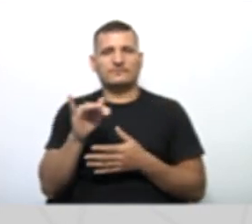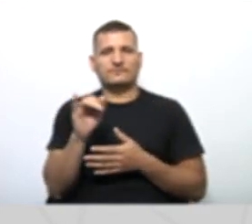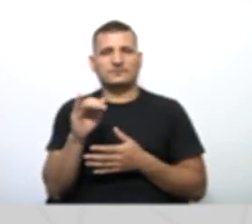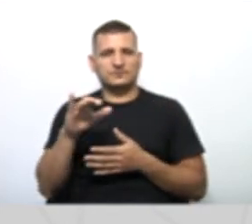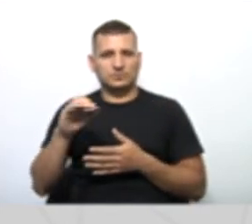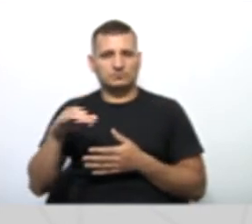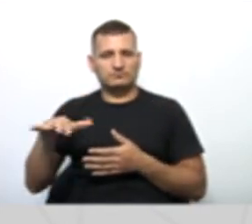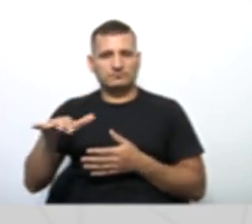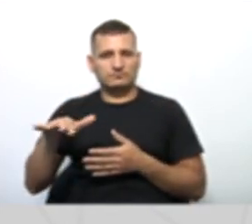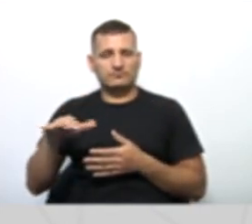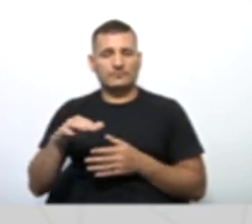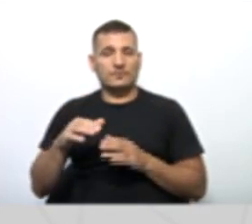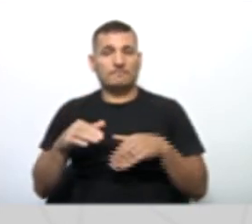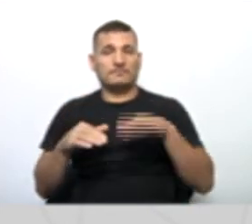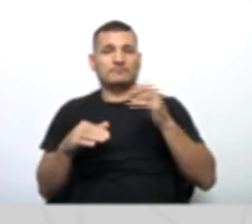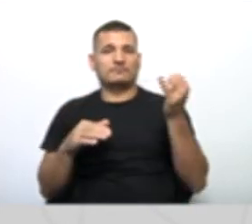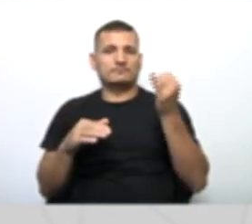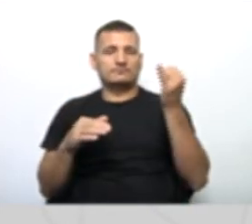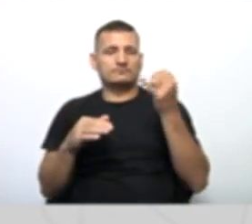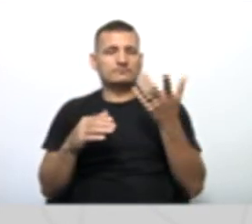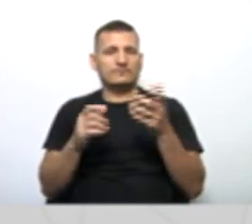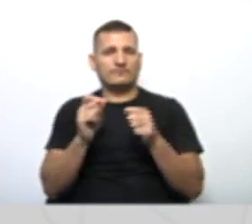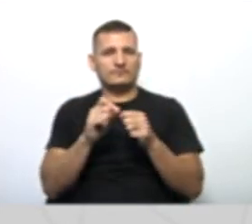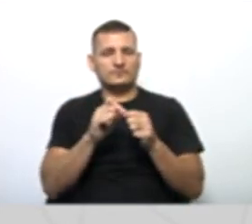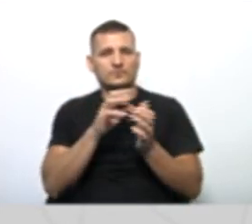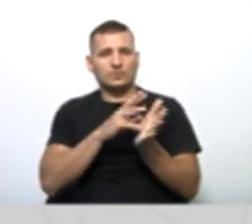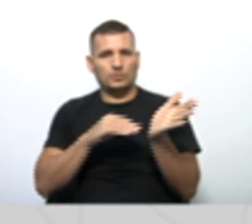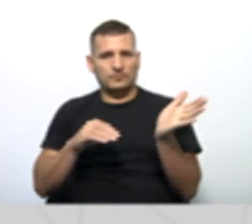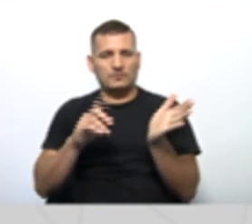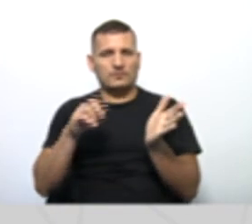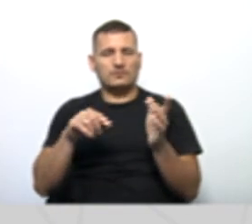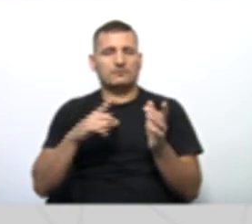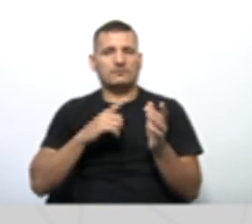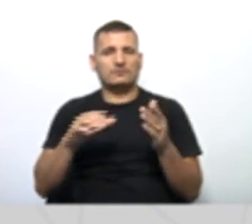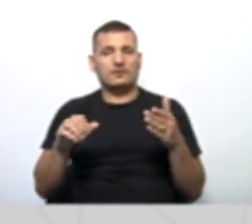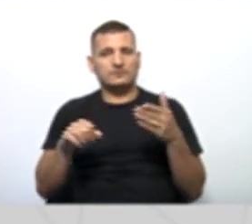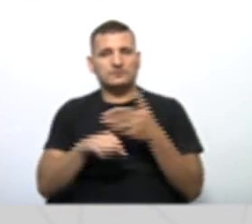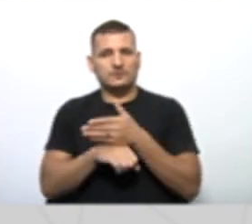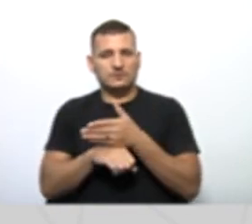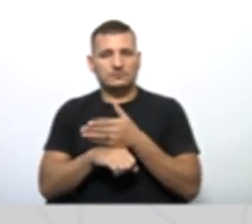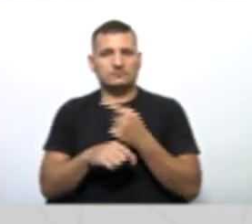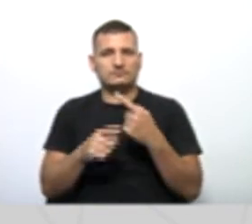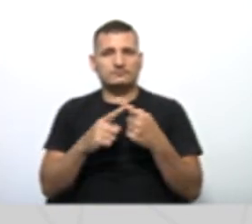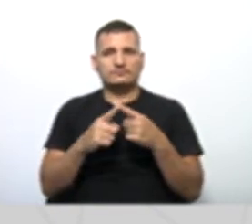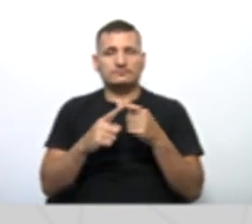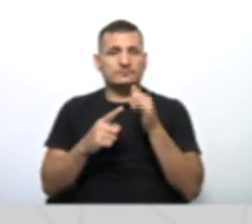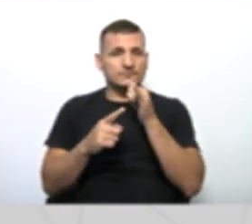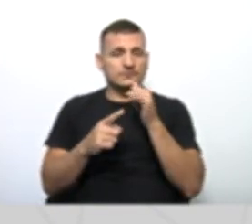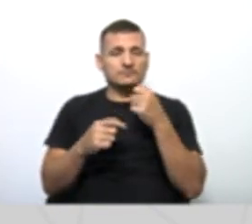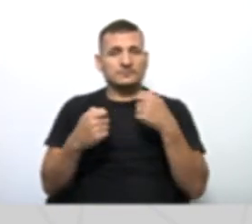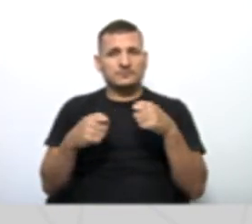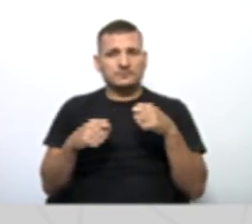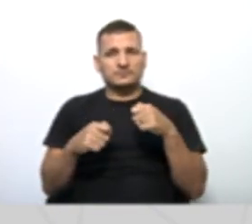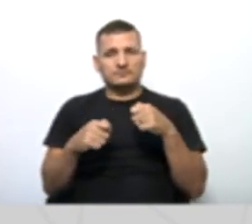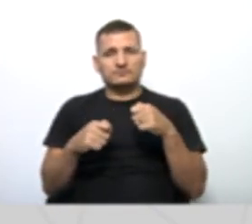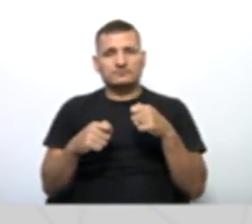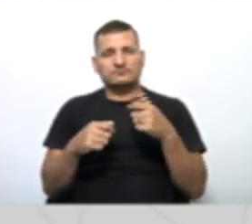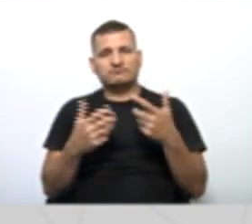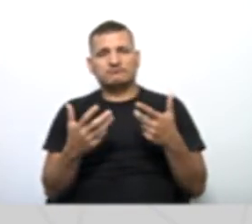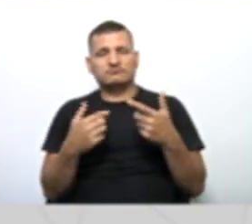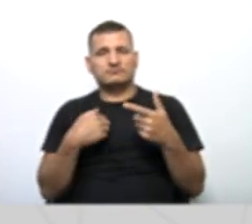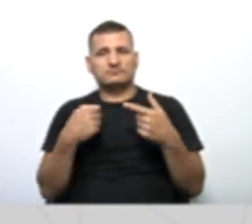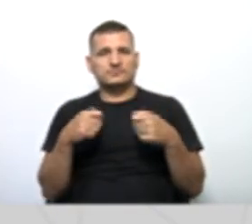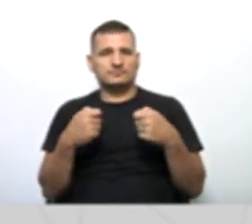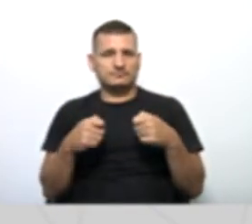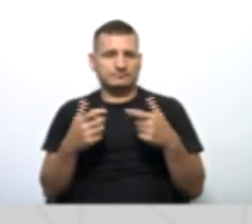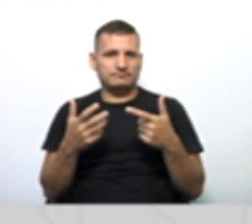você fazer o backup é ter acesso ao backup, isso. Né? Porque se precisar dele, digamos, poxa, preciso.